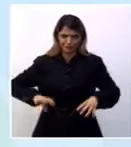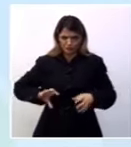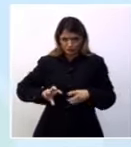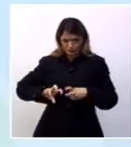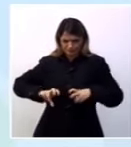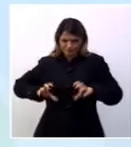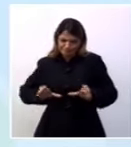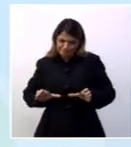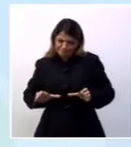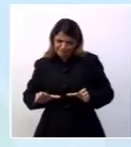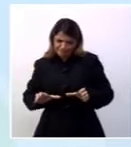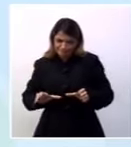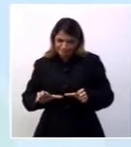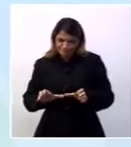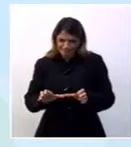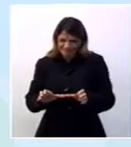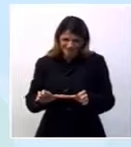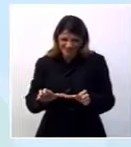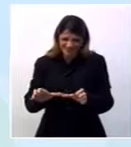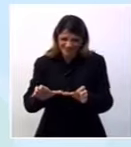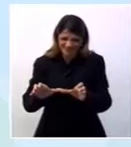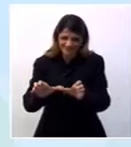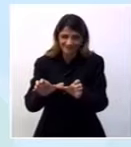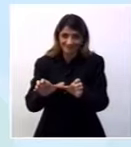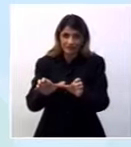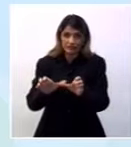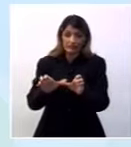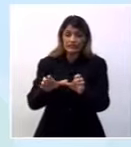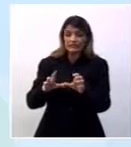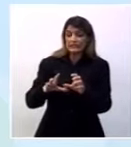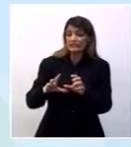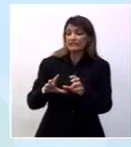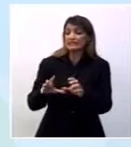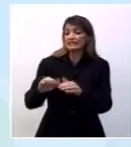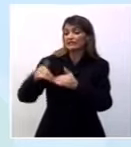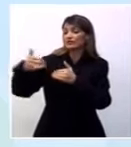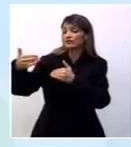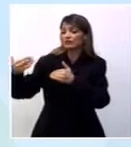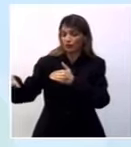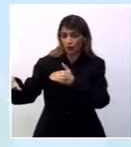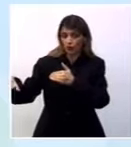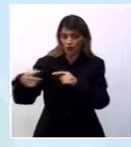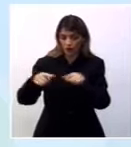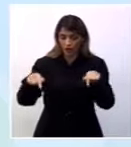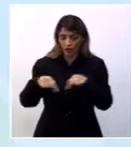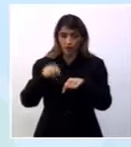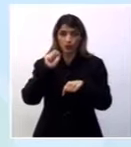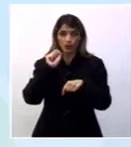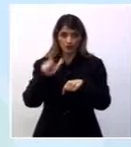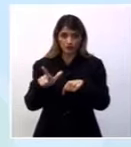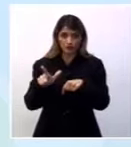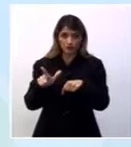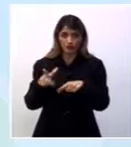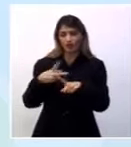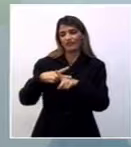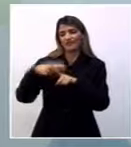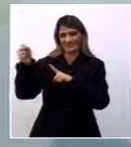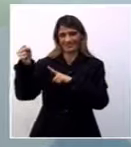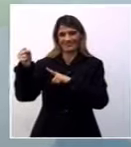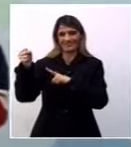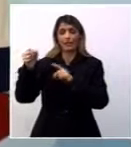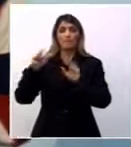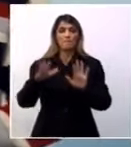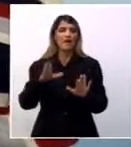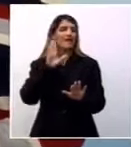e quem sair do setor azul, né, perde a luta. Né? Quem tirou o seu oponente ganha. O